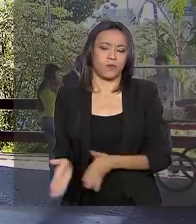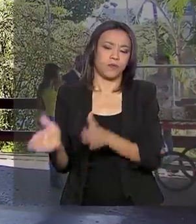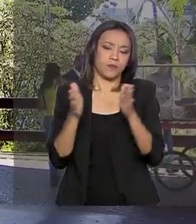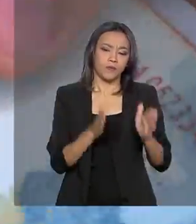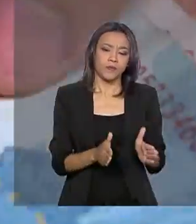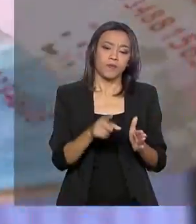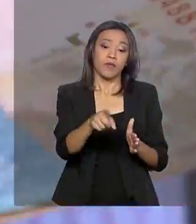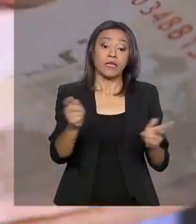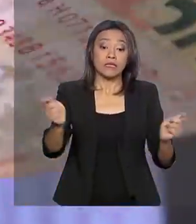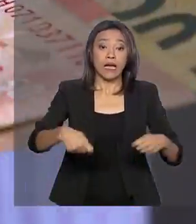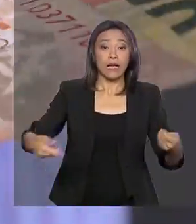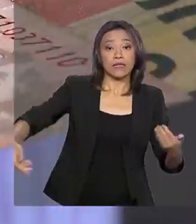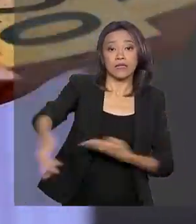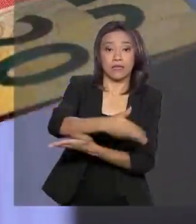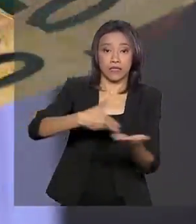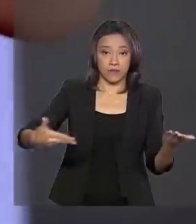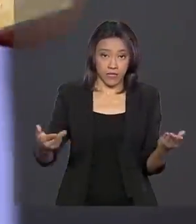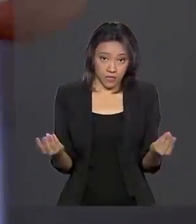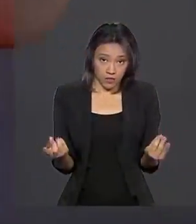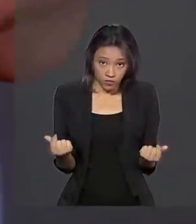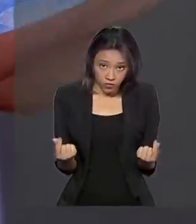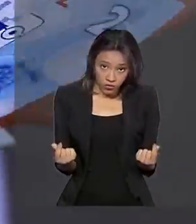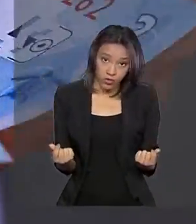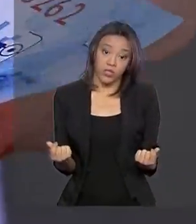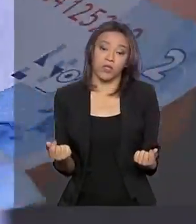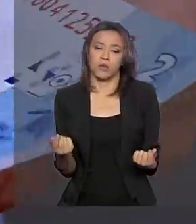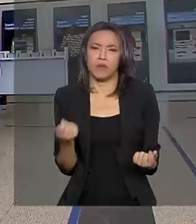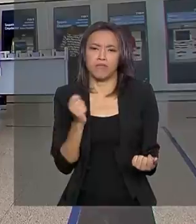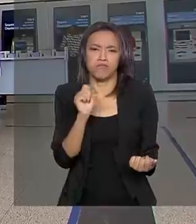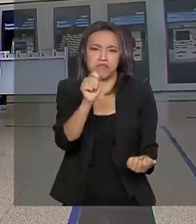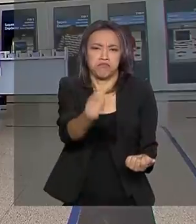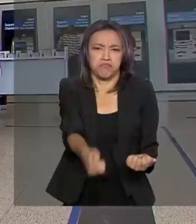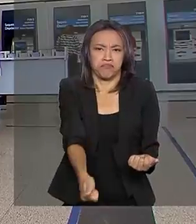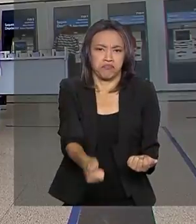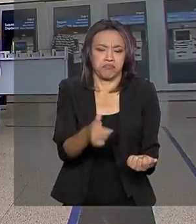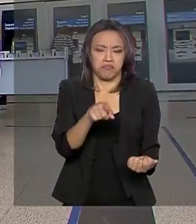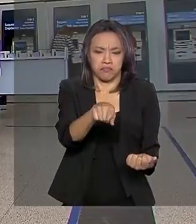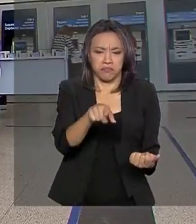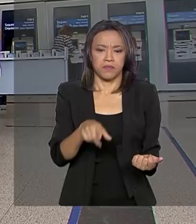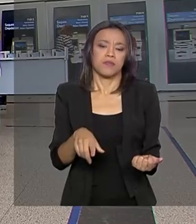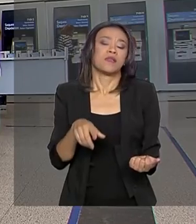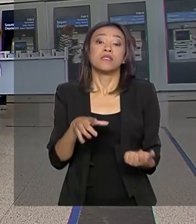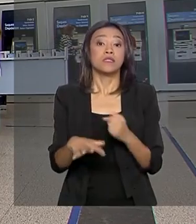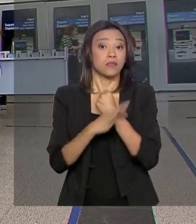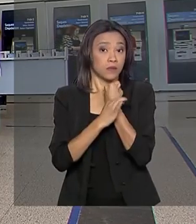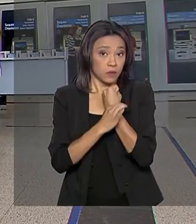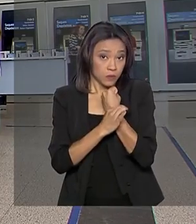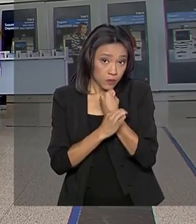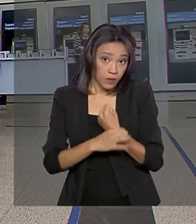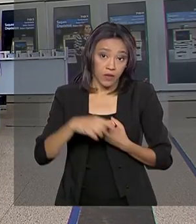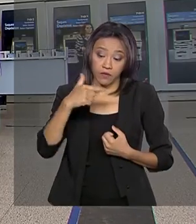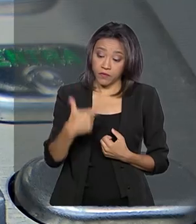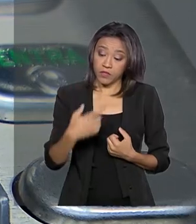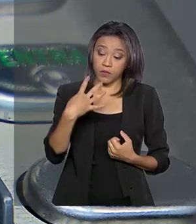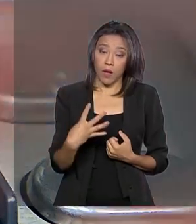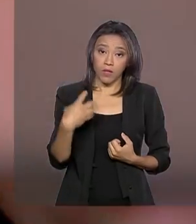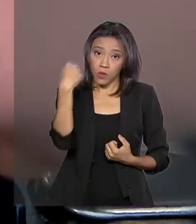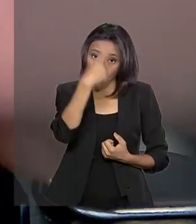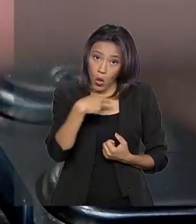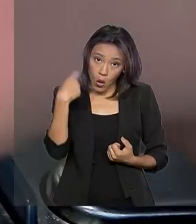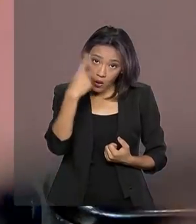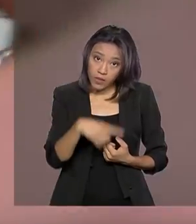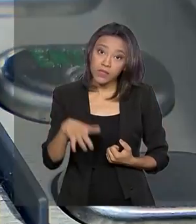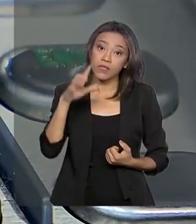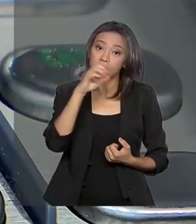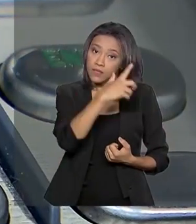possível fazer transferências entre contas bancárias em poucos segundos, de forma prática e segura, 24 horas por dia e 7